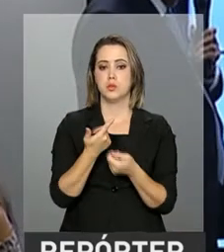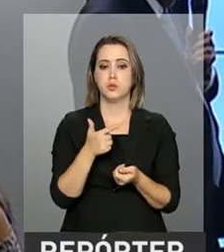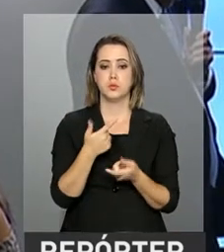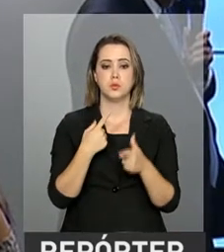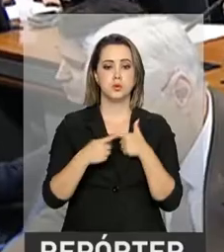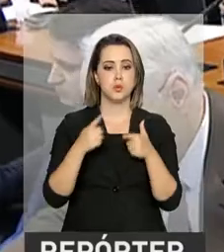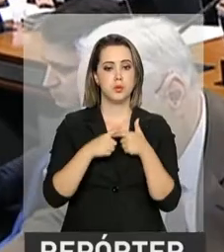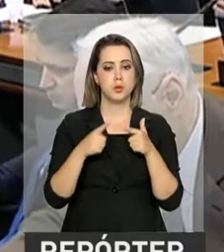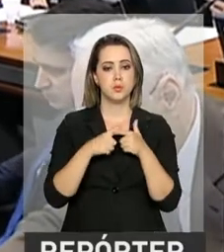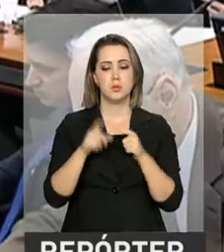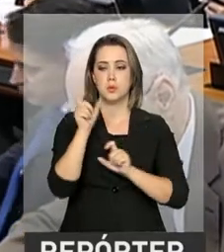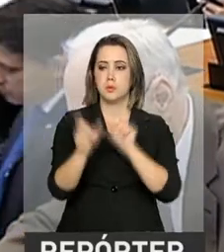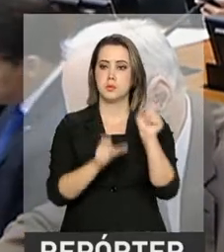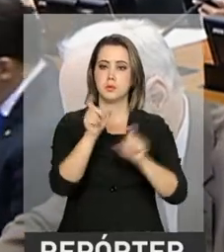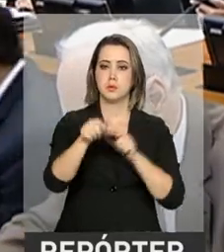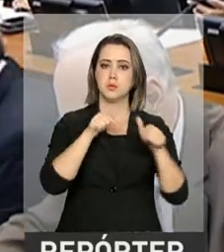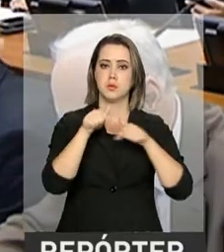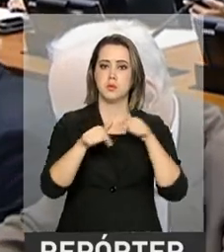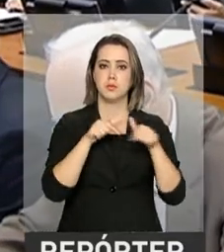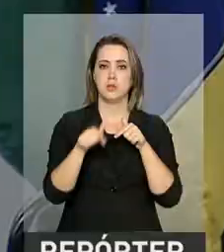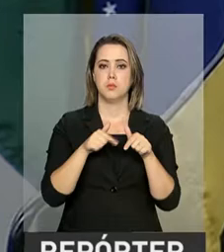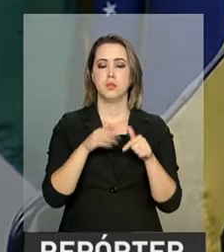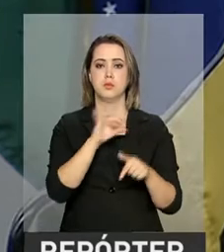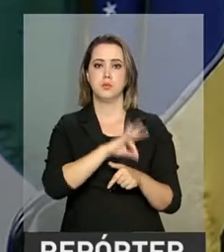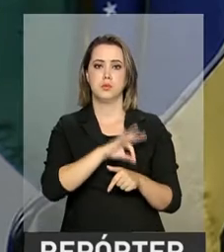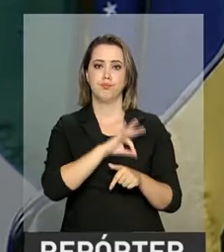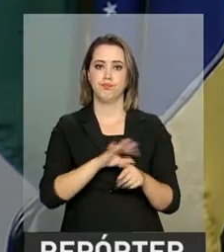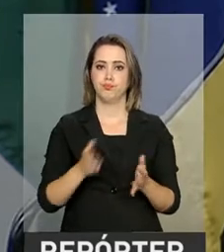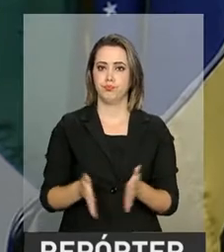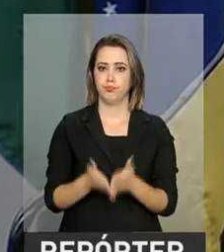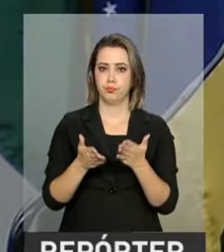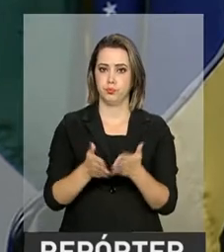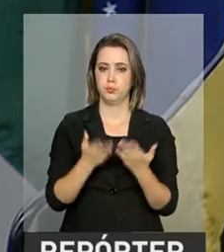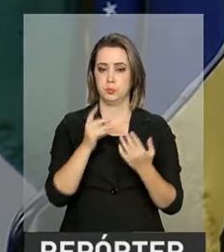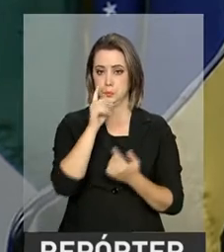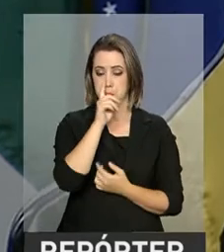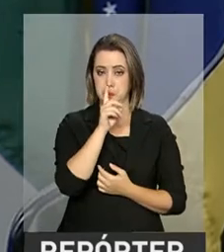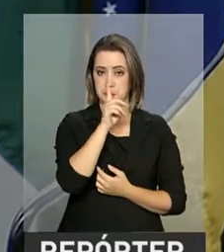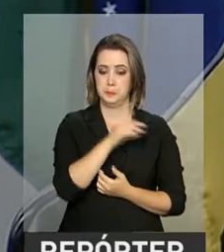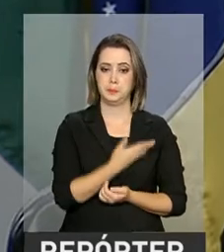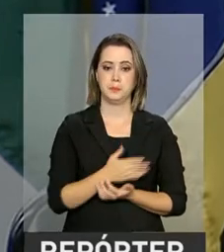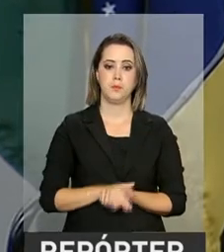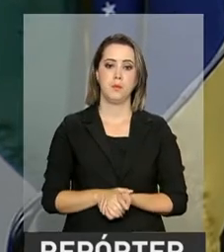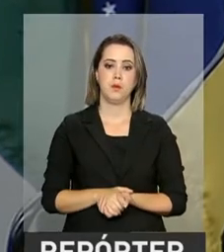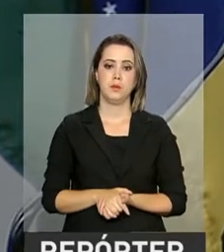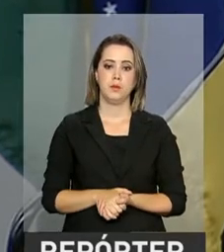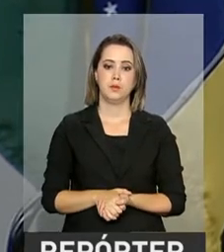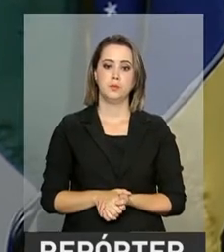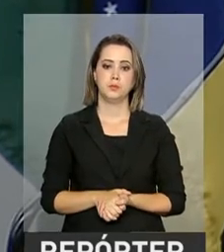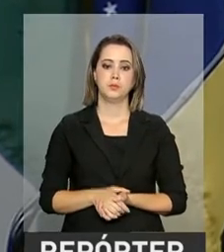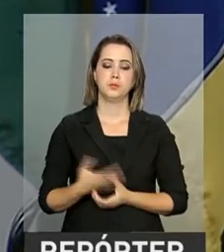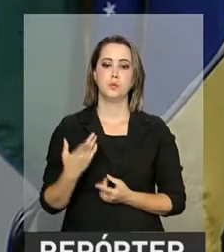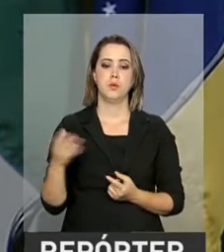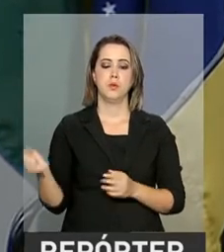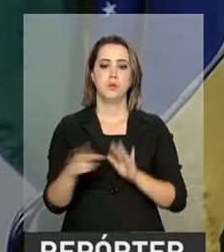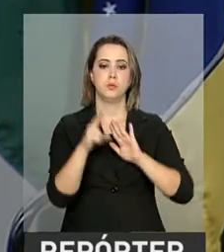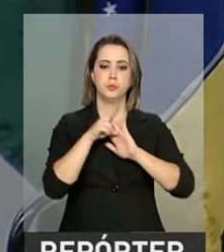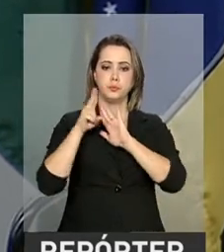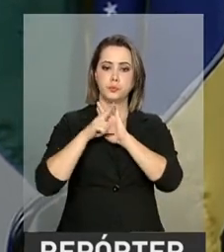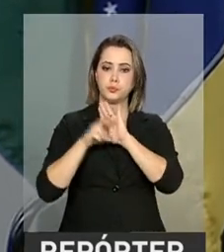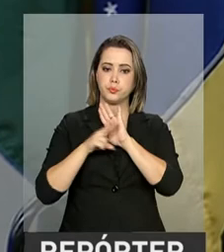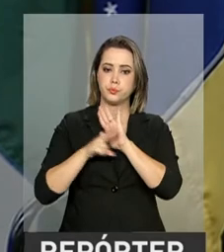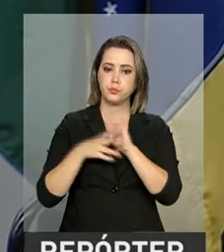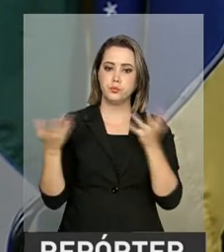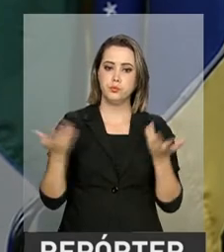vai prejudicar os trabalhadores de menor renda. A reforma da Previdência ataca justamente os principais fatores